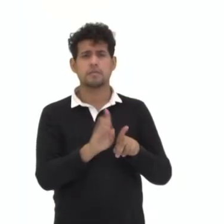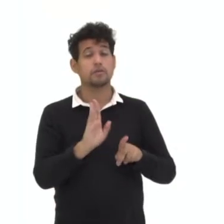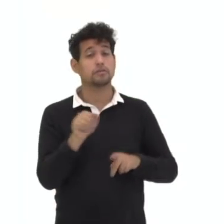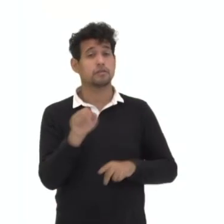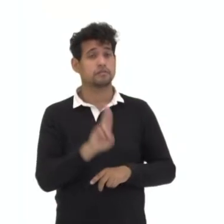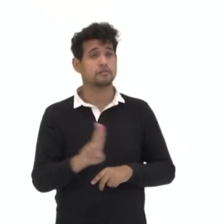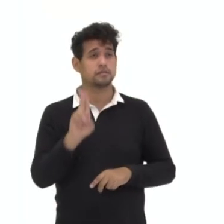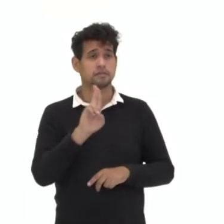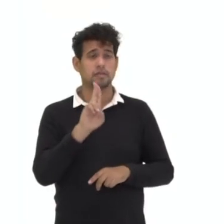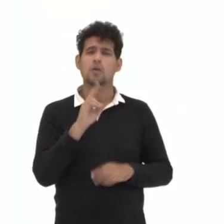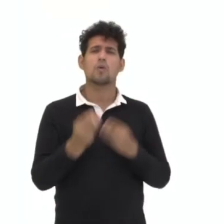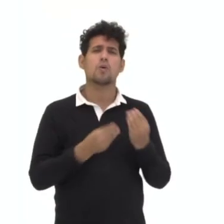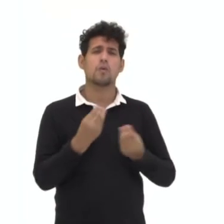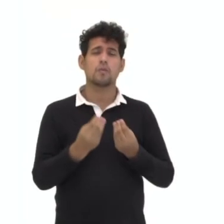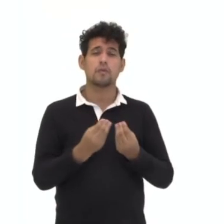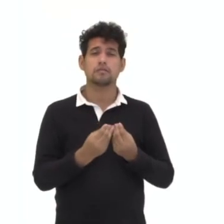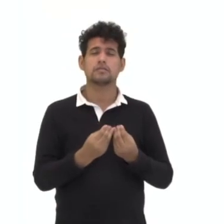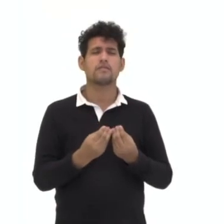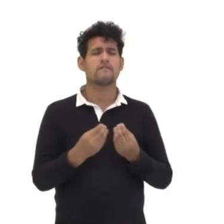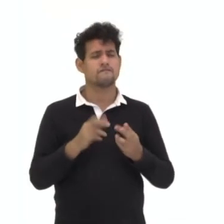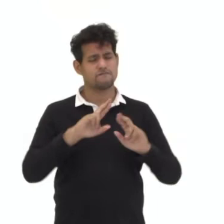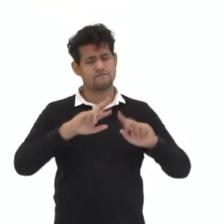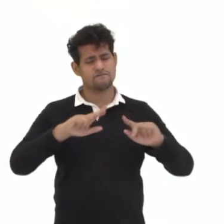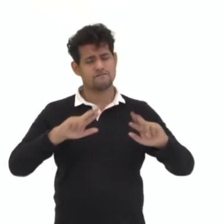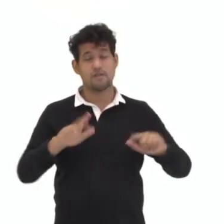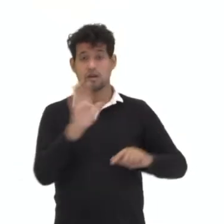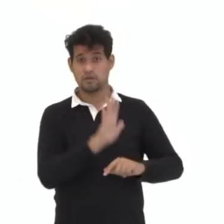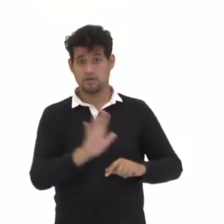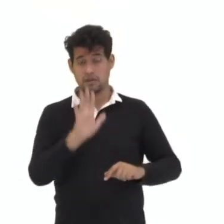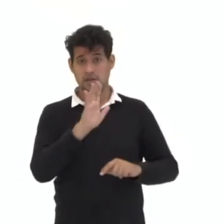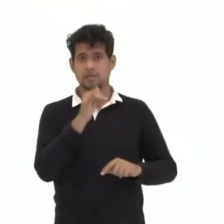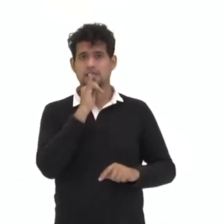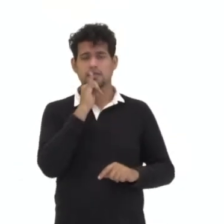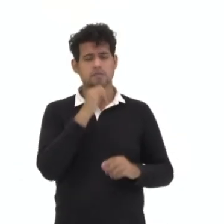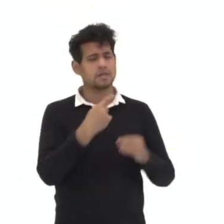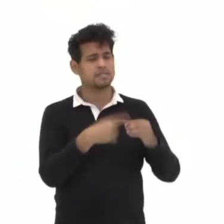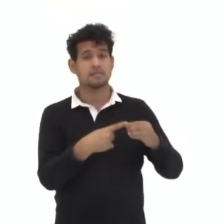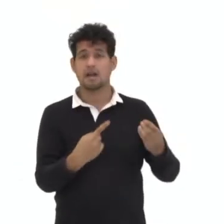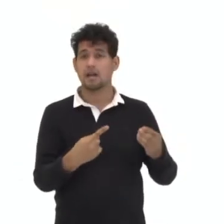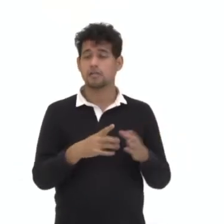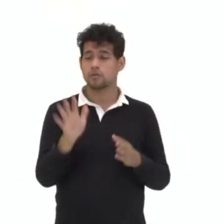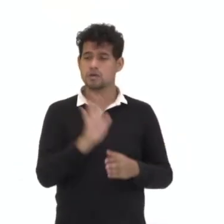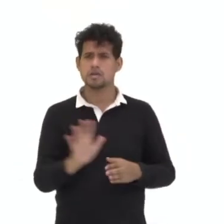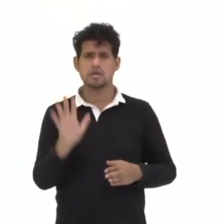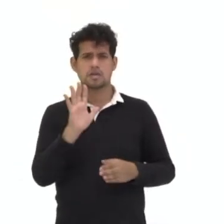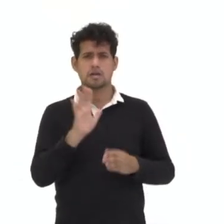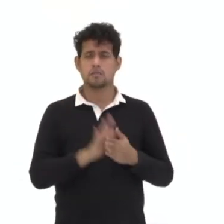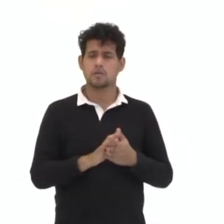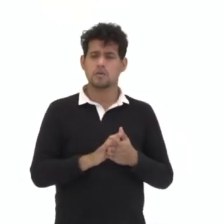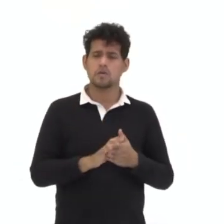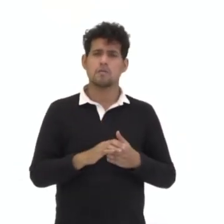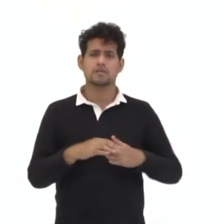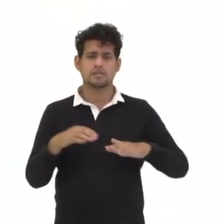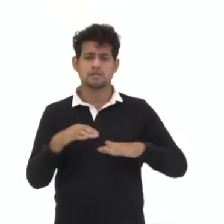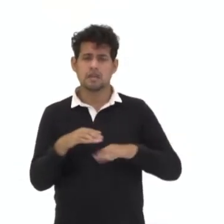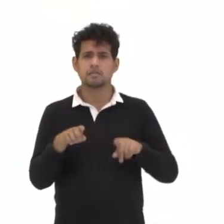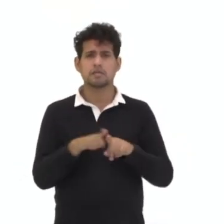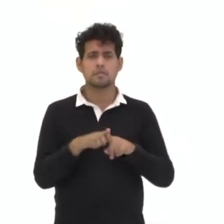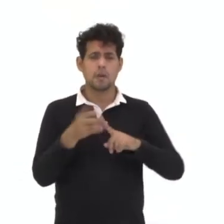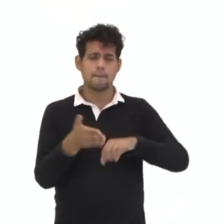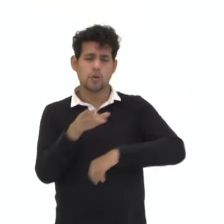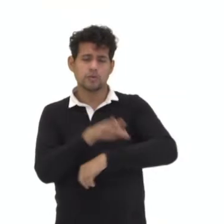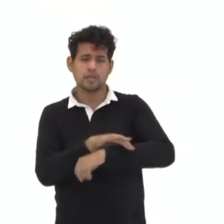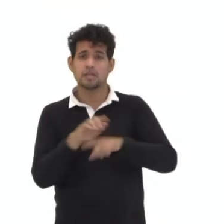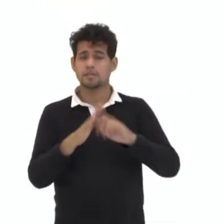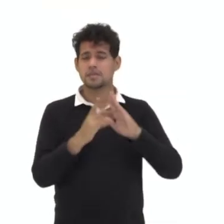na iconografia aqui vários espaços, uma cidade, um campo, uma estação, uma montanha,